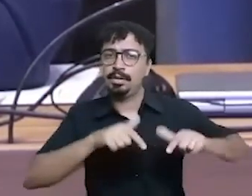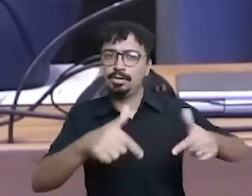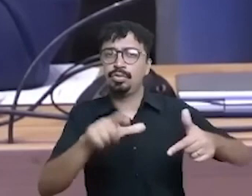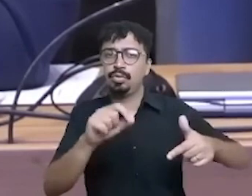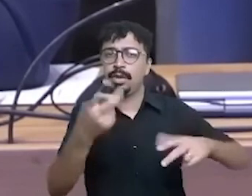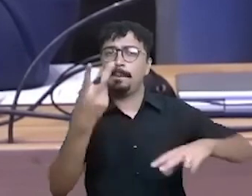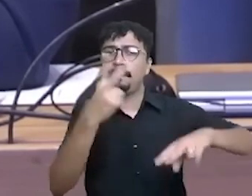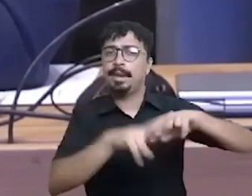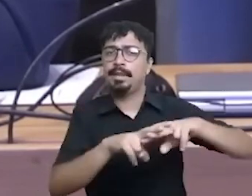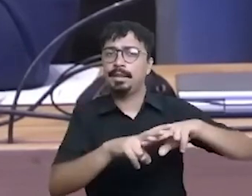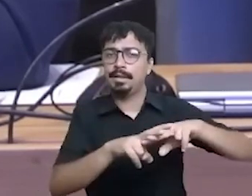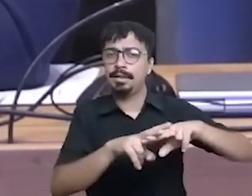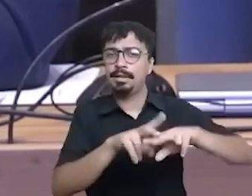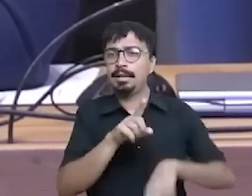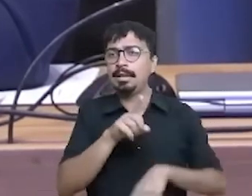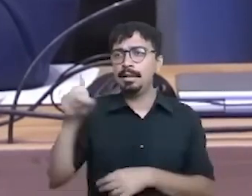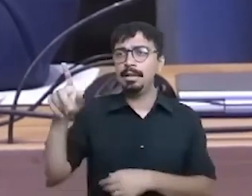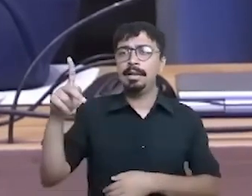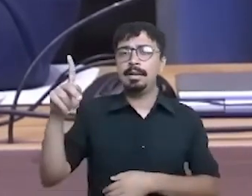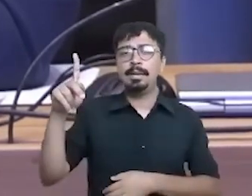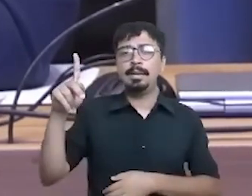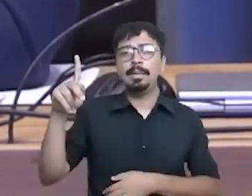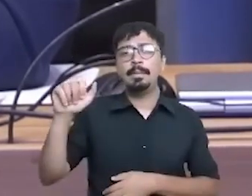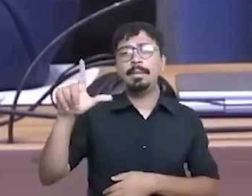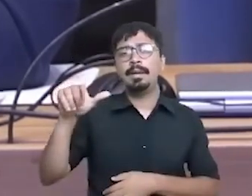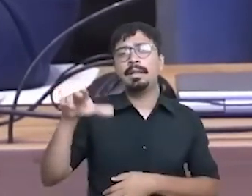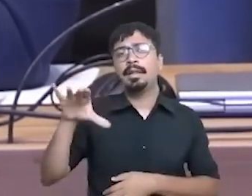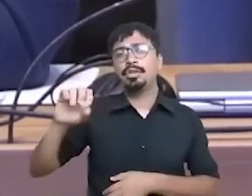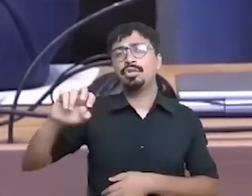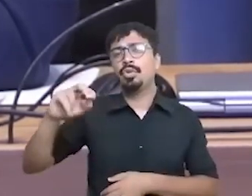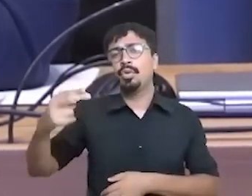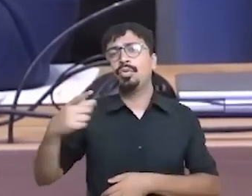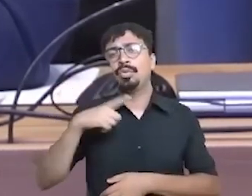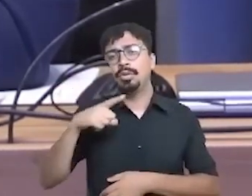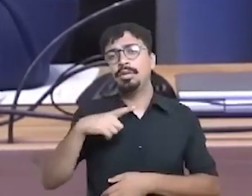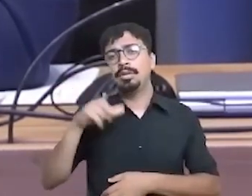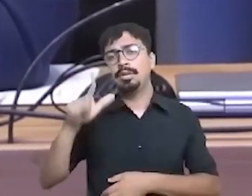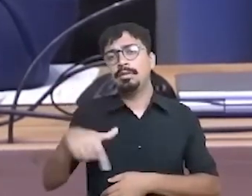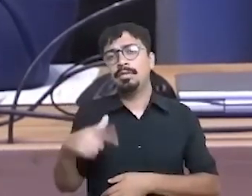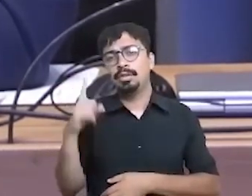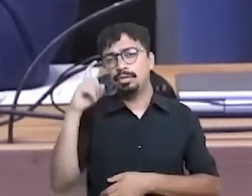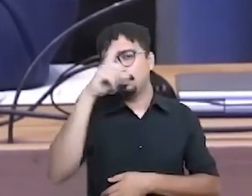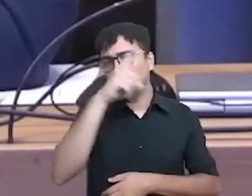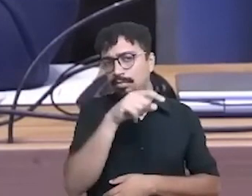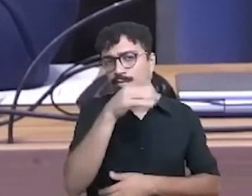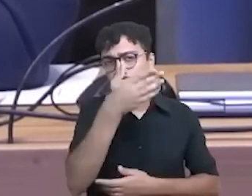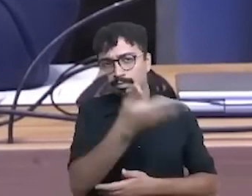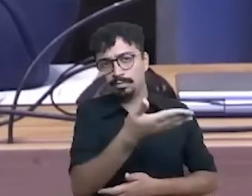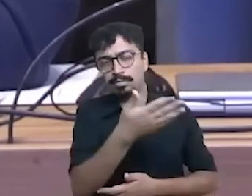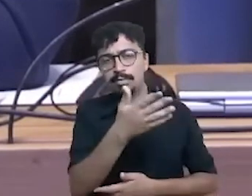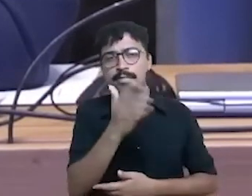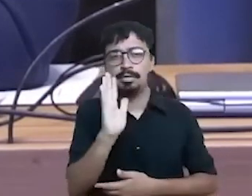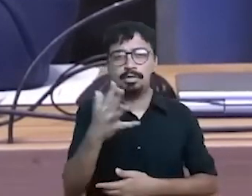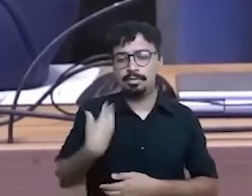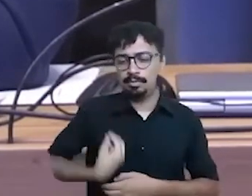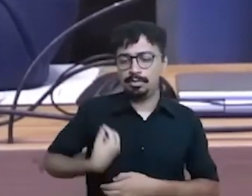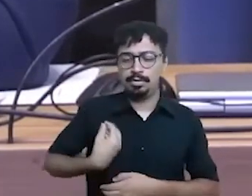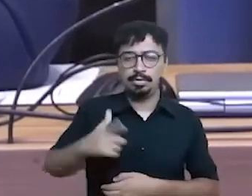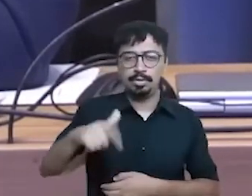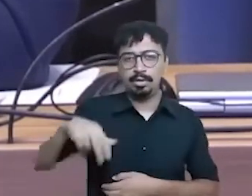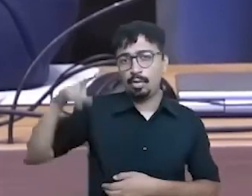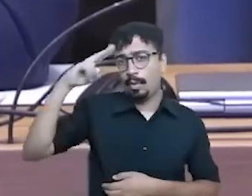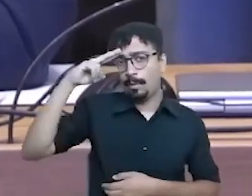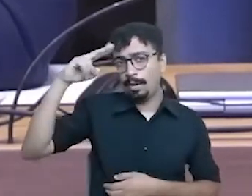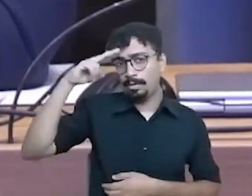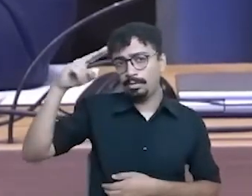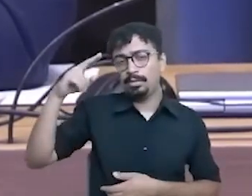Houve alguma obstrução e vossa excelência estava no comando da Secretaria de Segurança Pública do DF o senhor teve notícia de alguma obstrução por parte